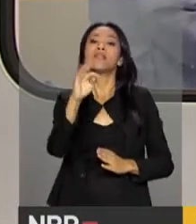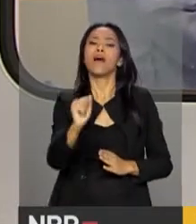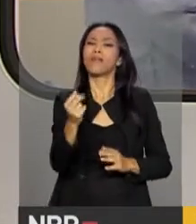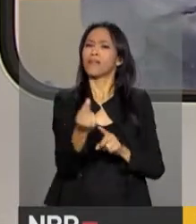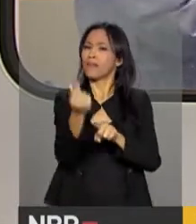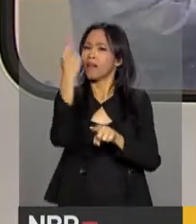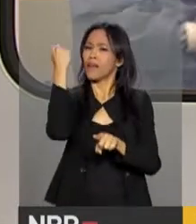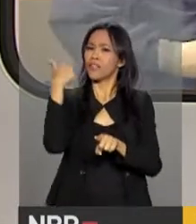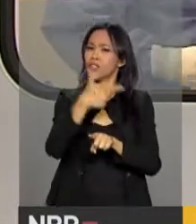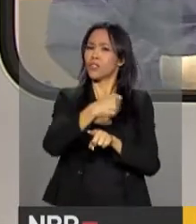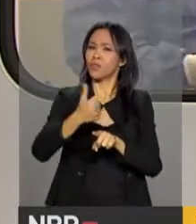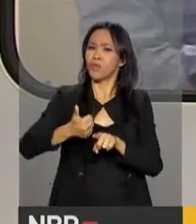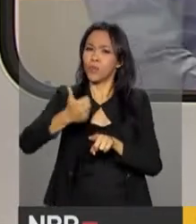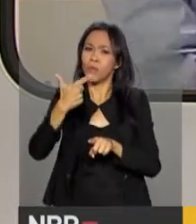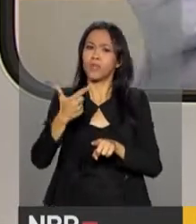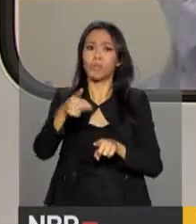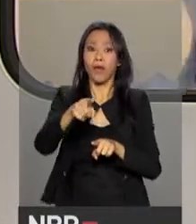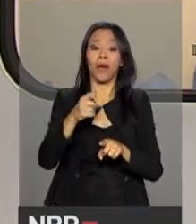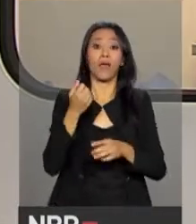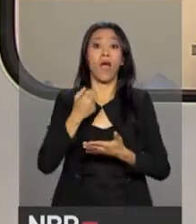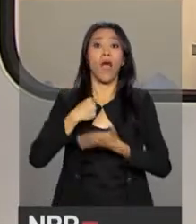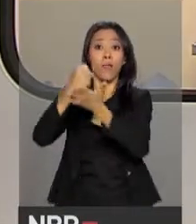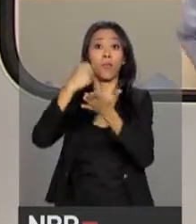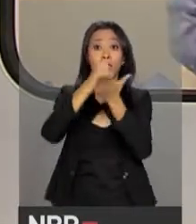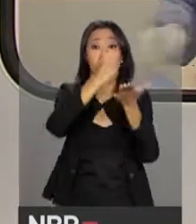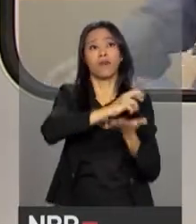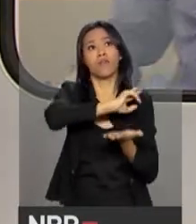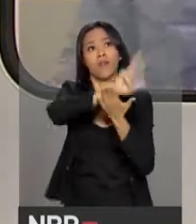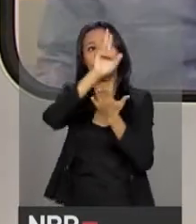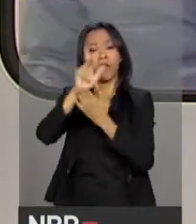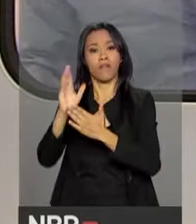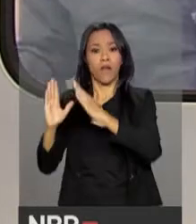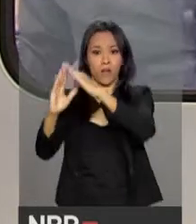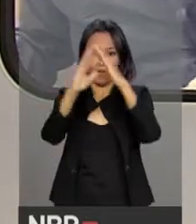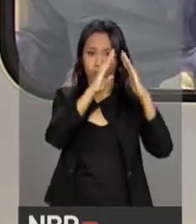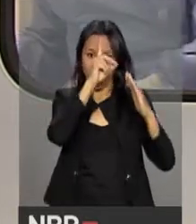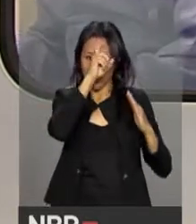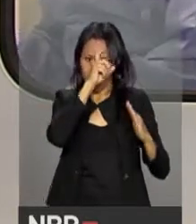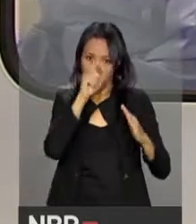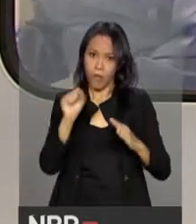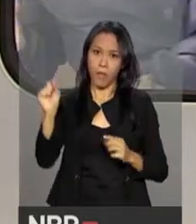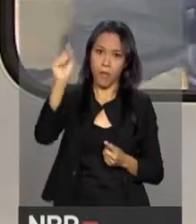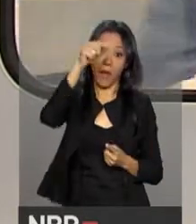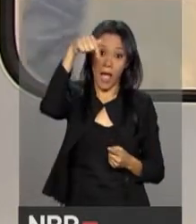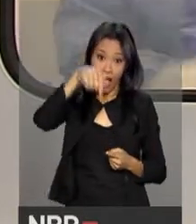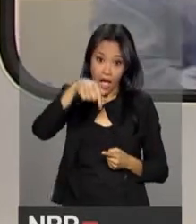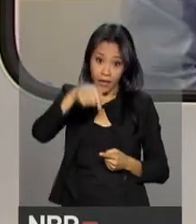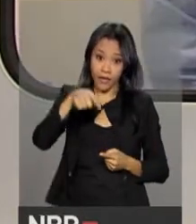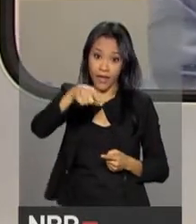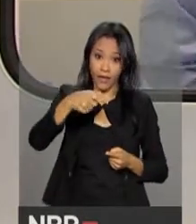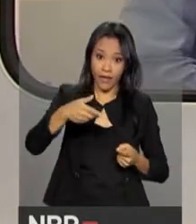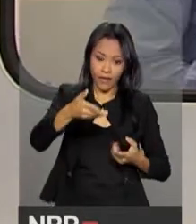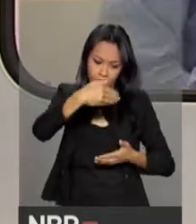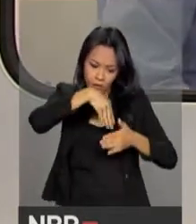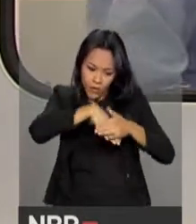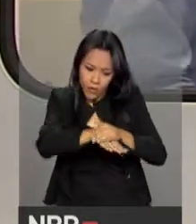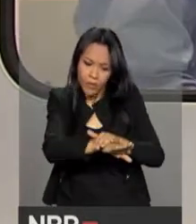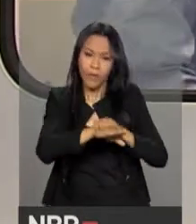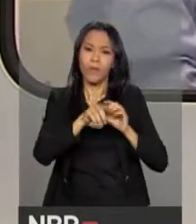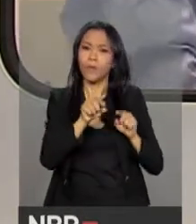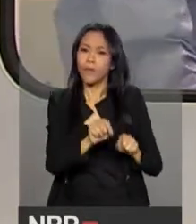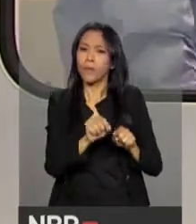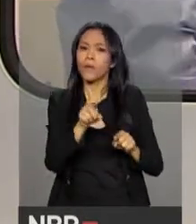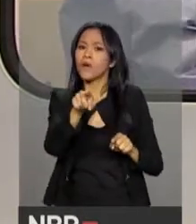distribuição de tecidos para hospitais de todo o país aqui nesta sala acontece o processamento dos ossos só pra gente ter uma